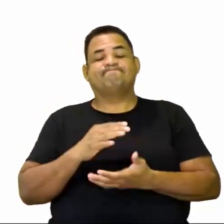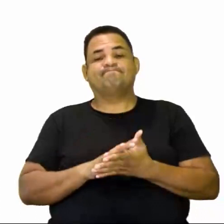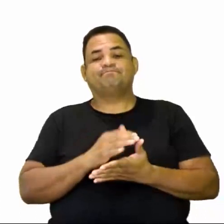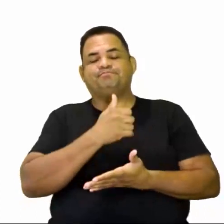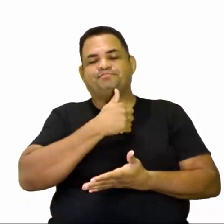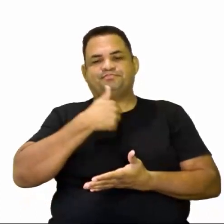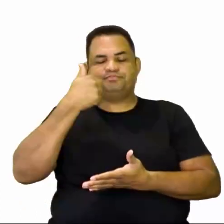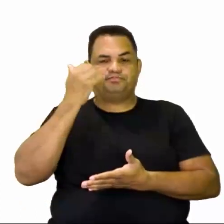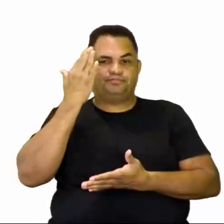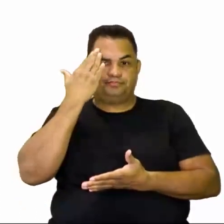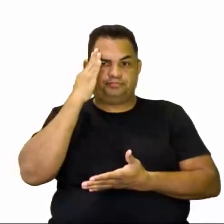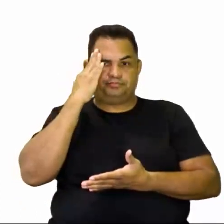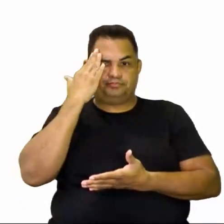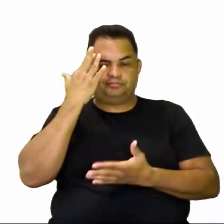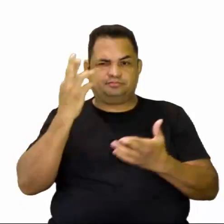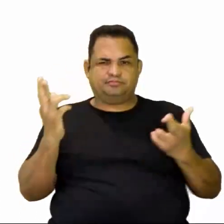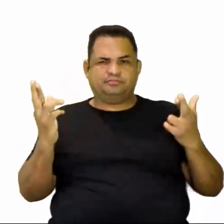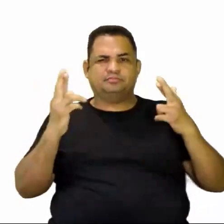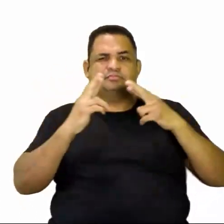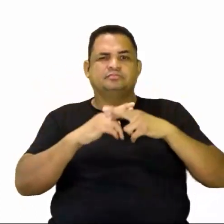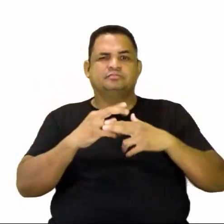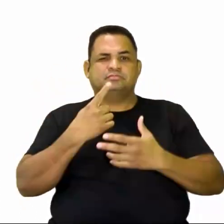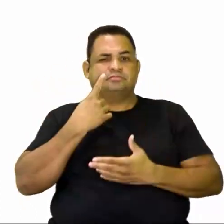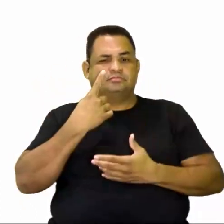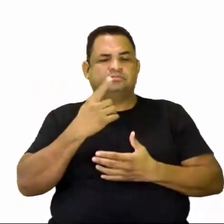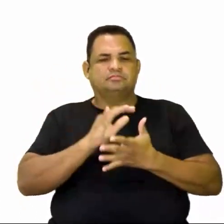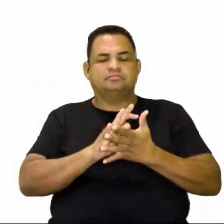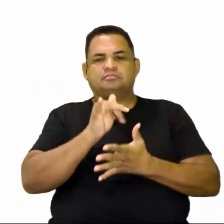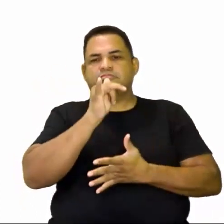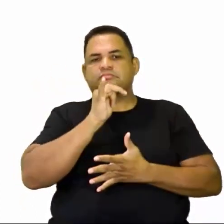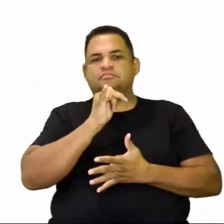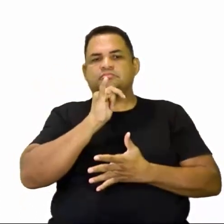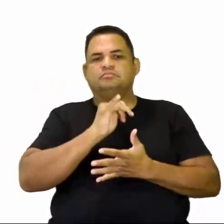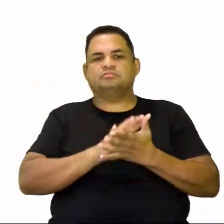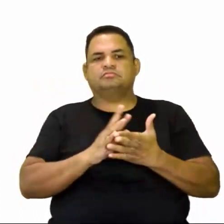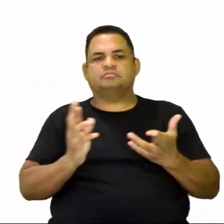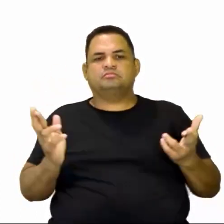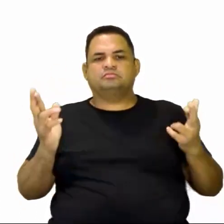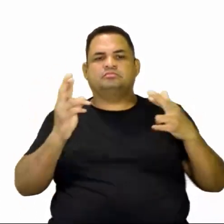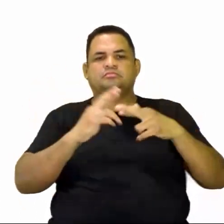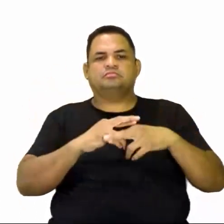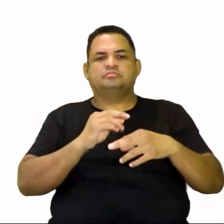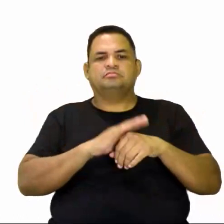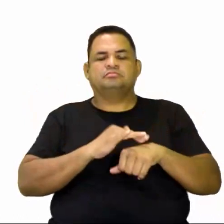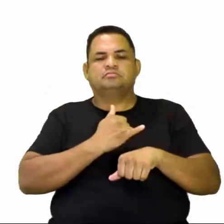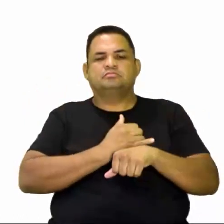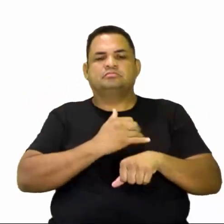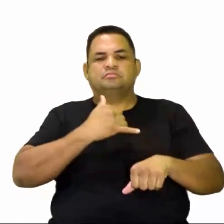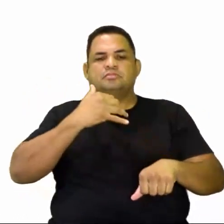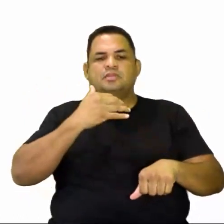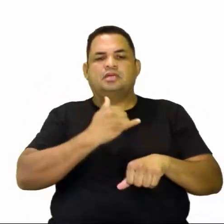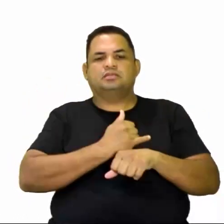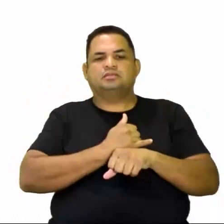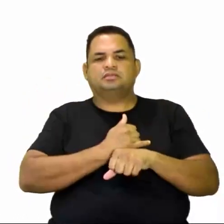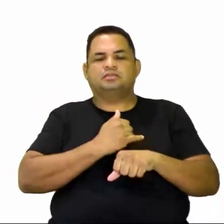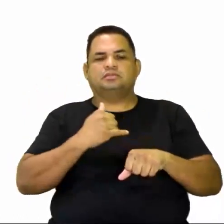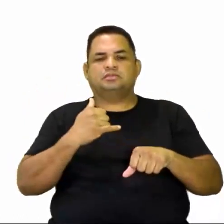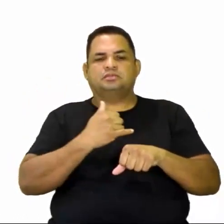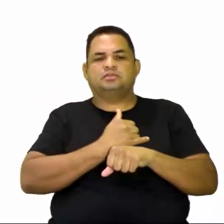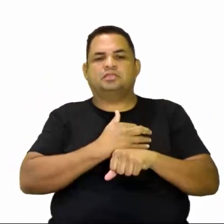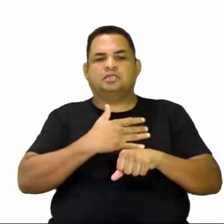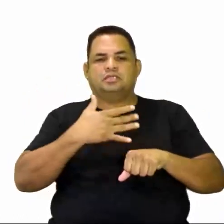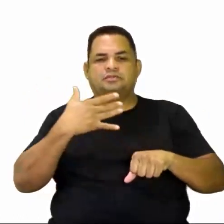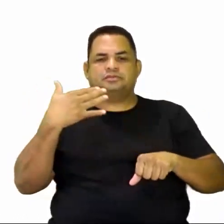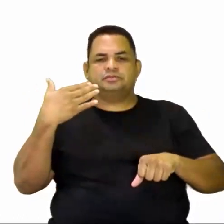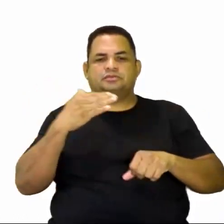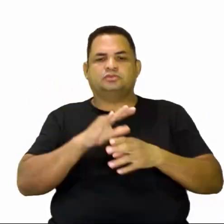entender esta reação, vejamos o exemplo de quem? Da reação entre o ácido sulfúrico com hidróxido